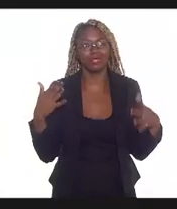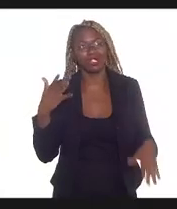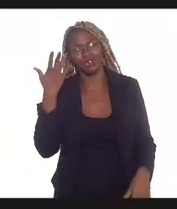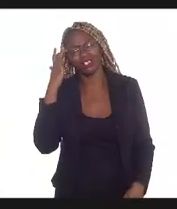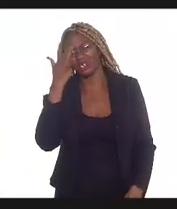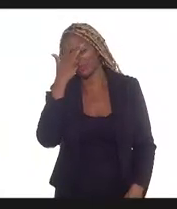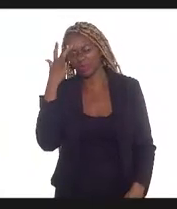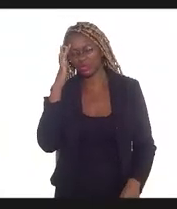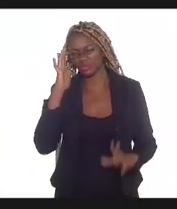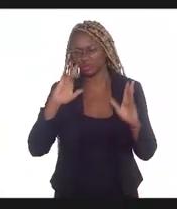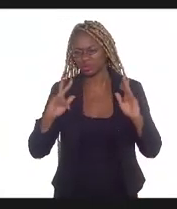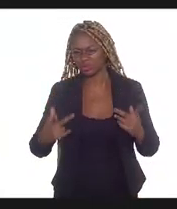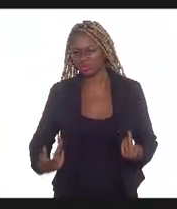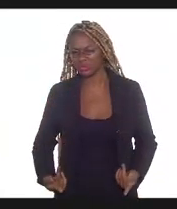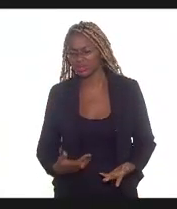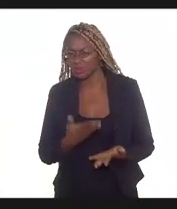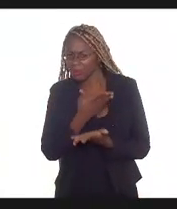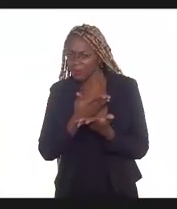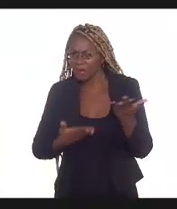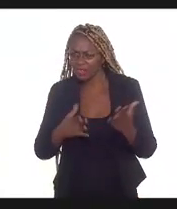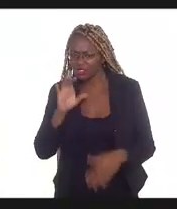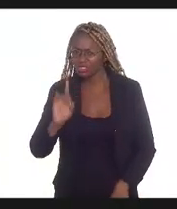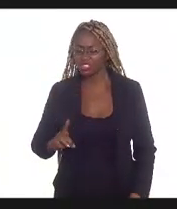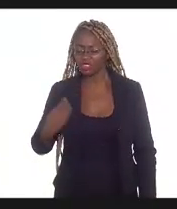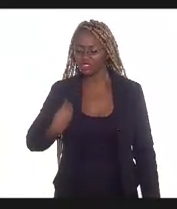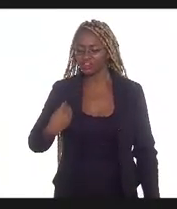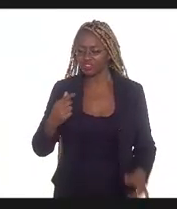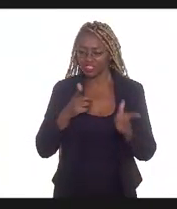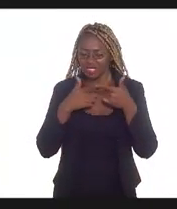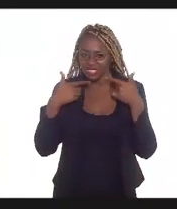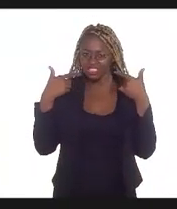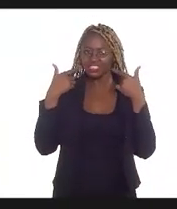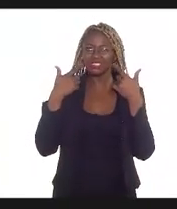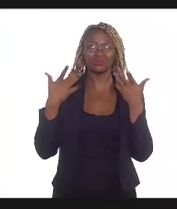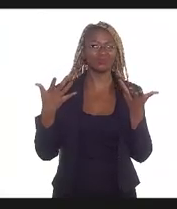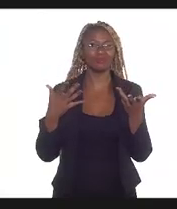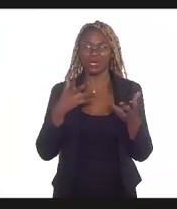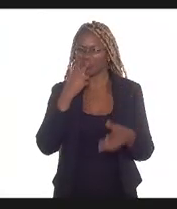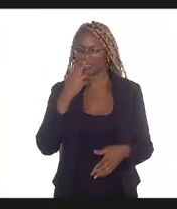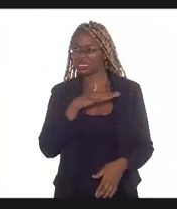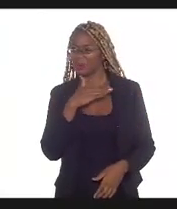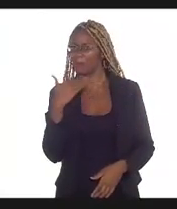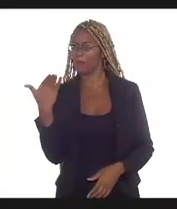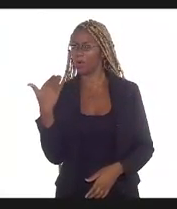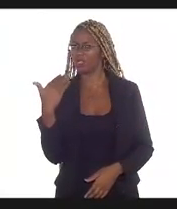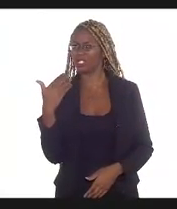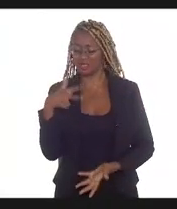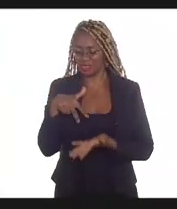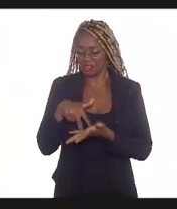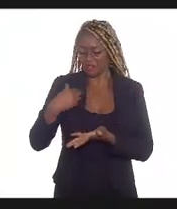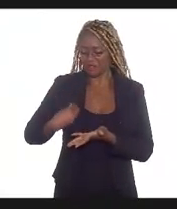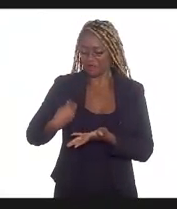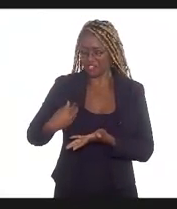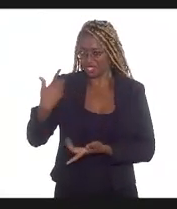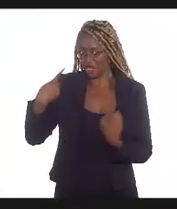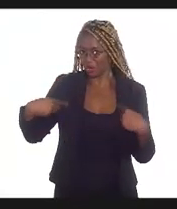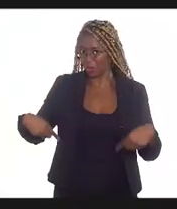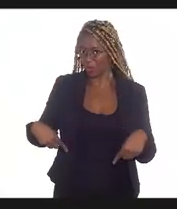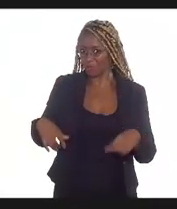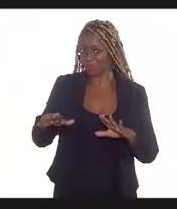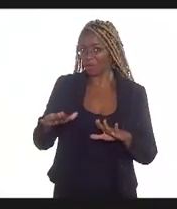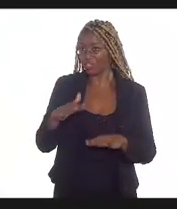direito de sorrir, de ter alegria, morre ainda vivo. Então, que a alegria do Paulo Gustavo continue